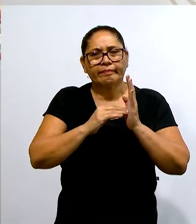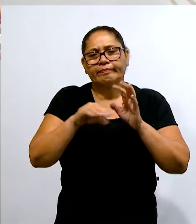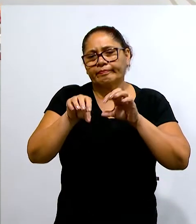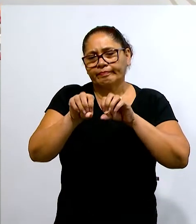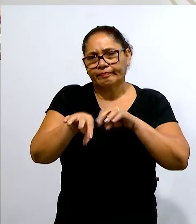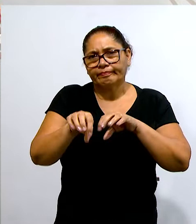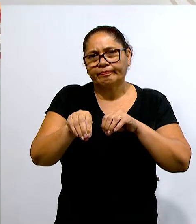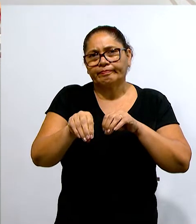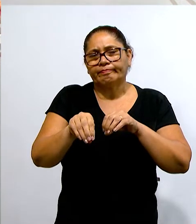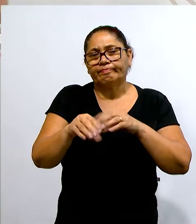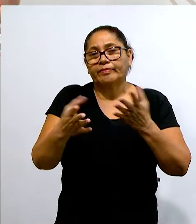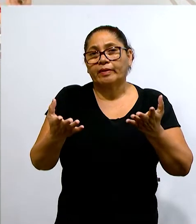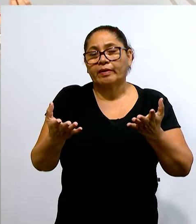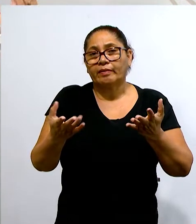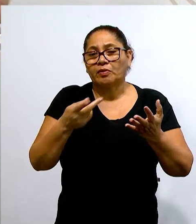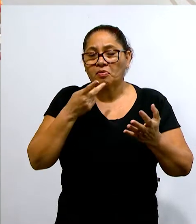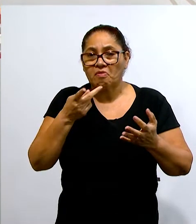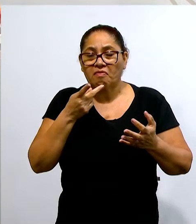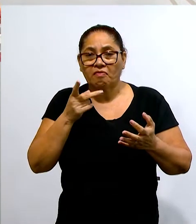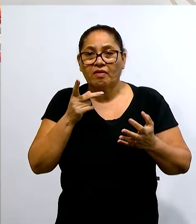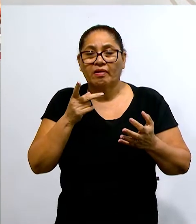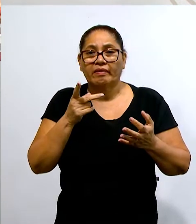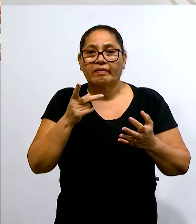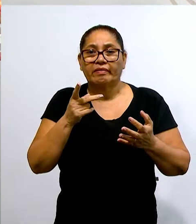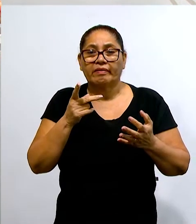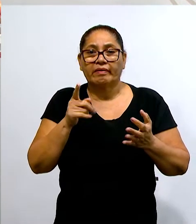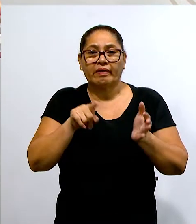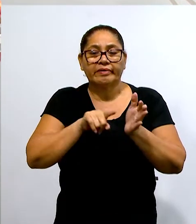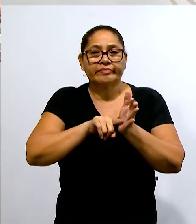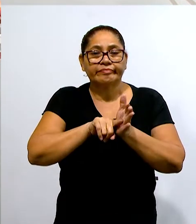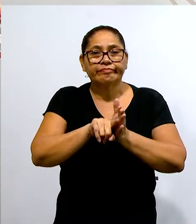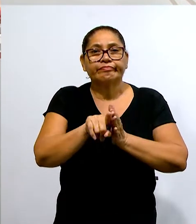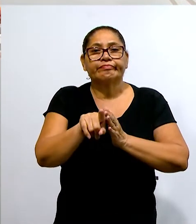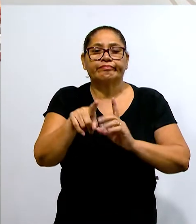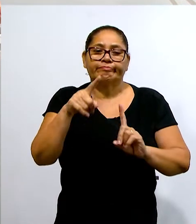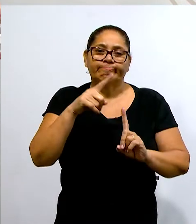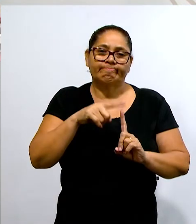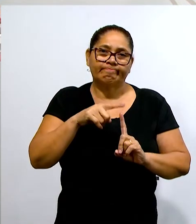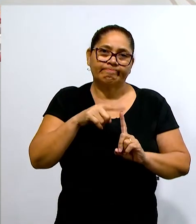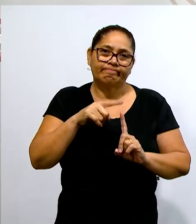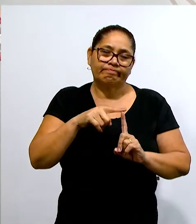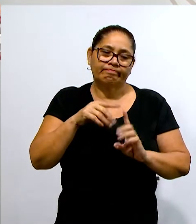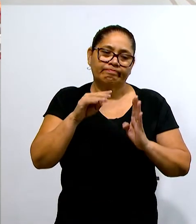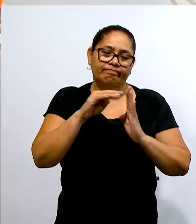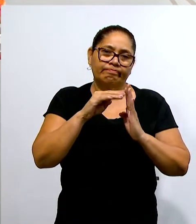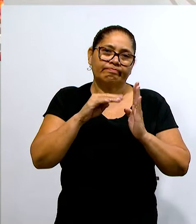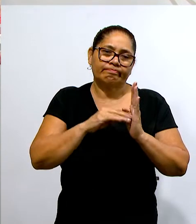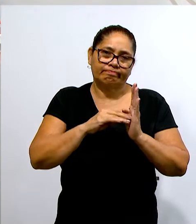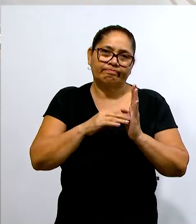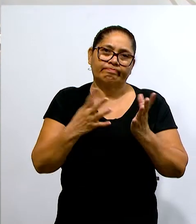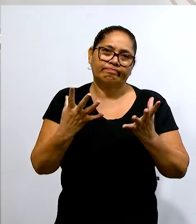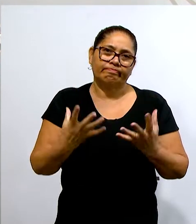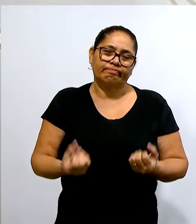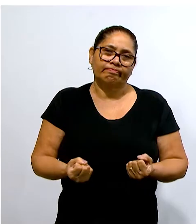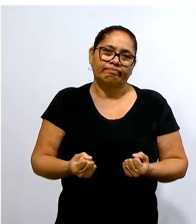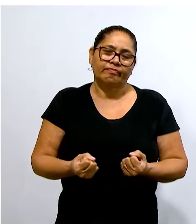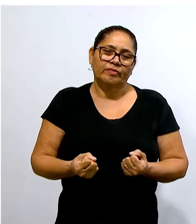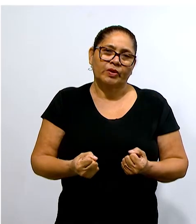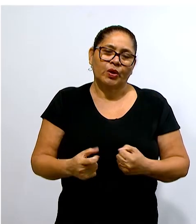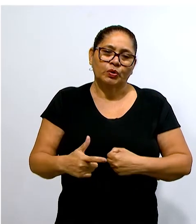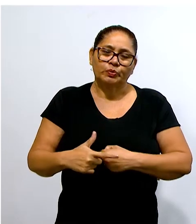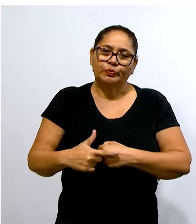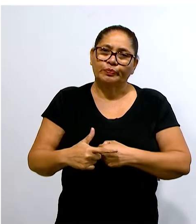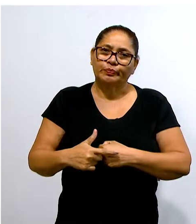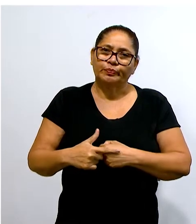muito diz respeito a essa questão das tipologias de conteúdos a serem consideradas. Outro elemento importante